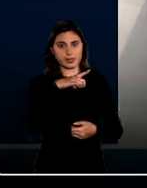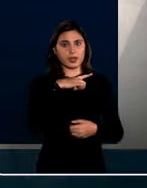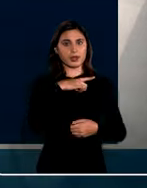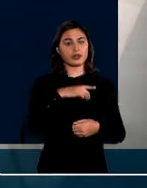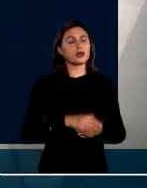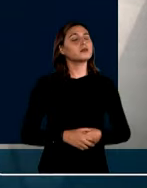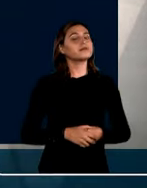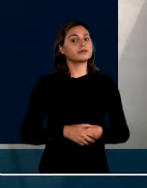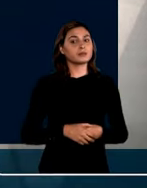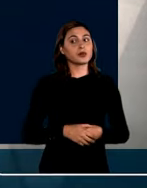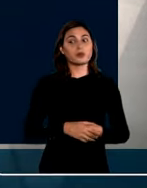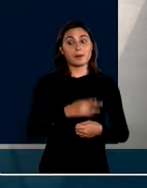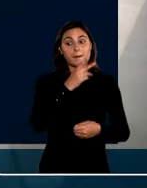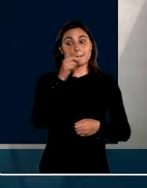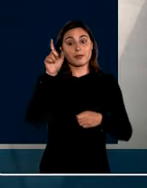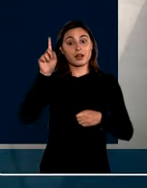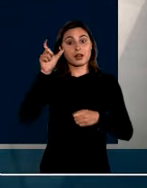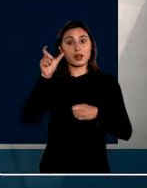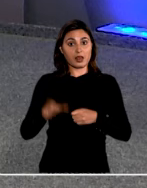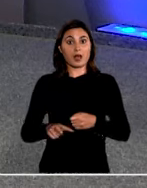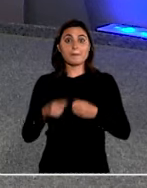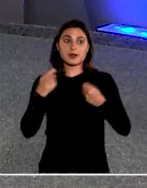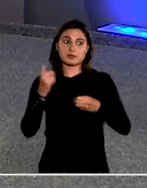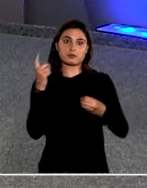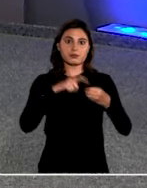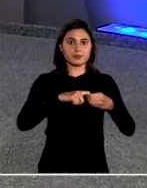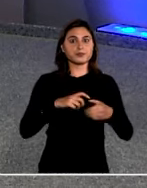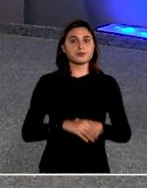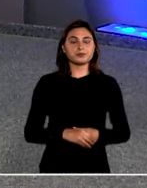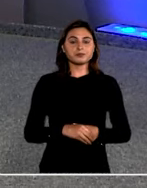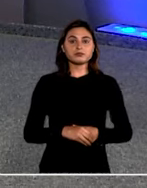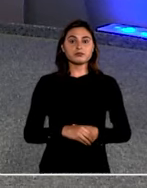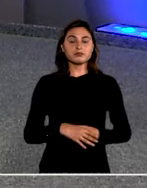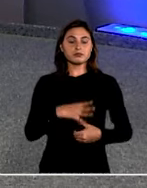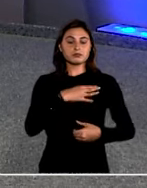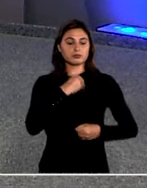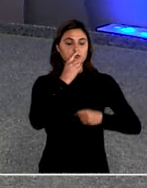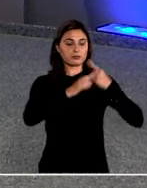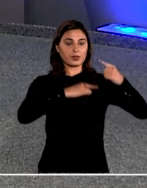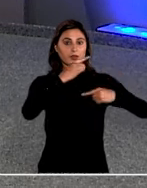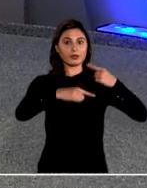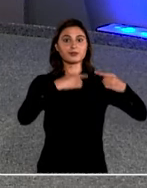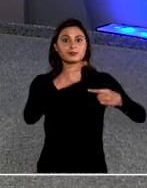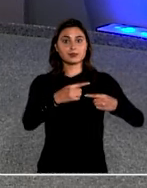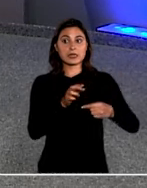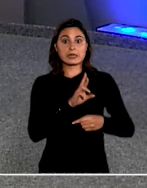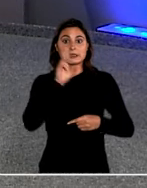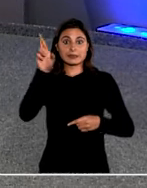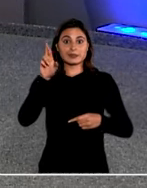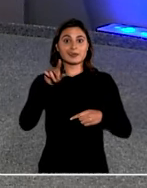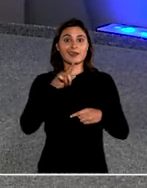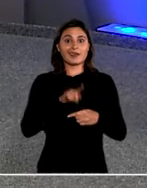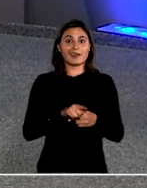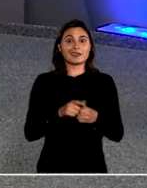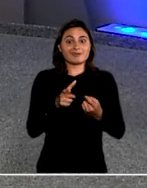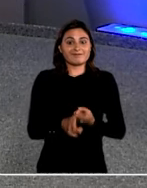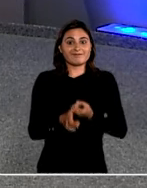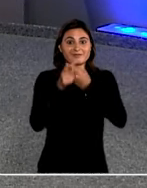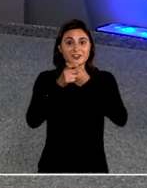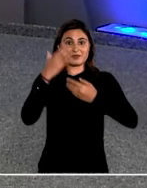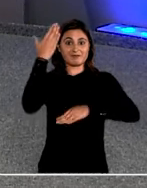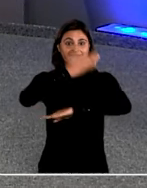descumprimento da obrigação pelo fornecedor herdeiros coproprietários respondem solidariamente por dívida de